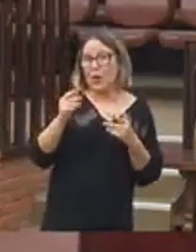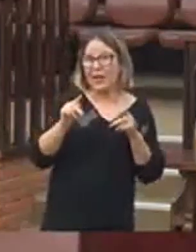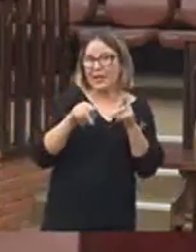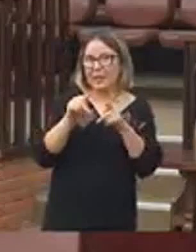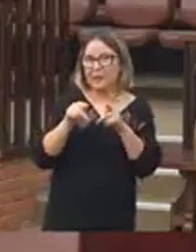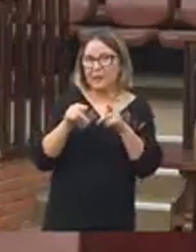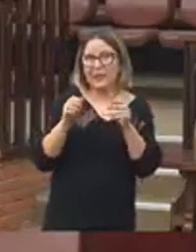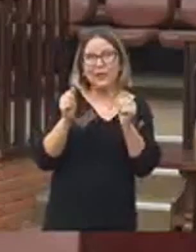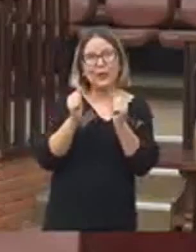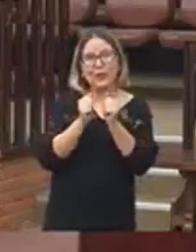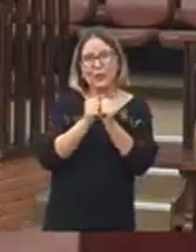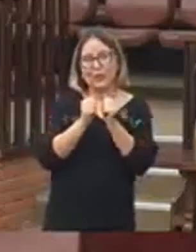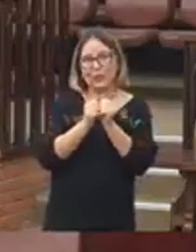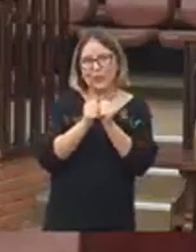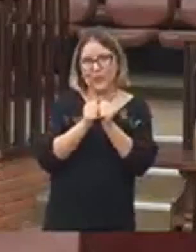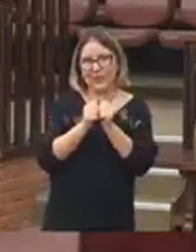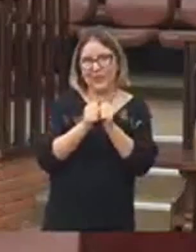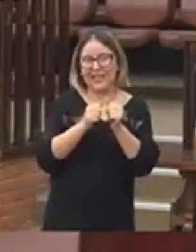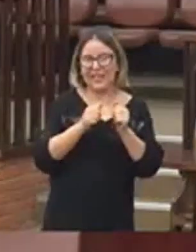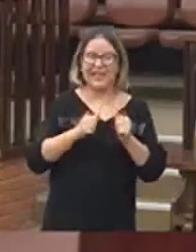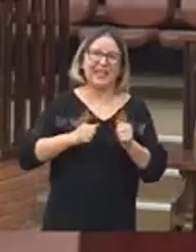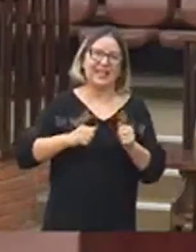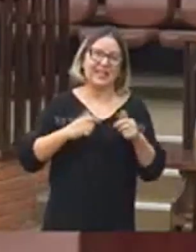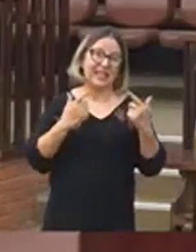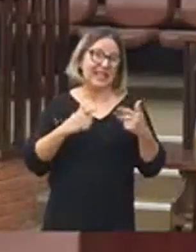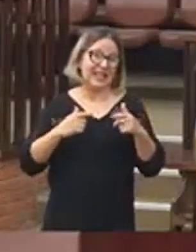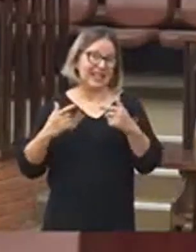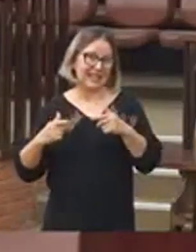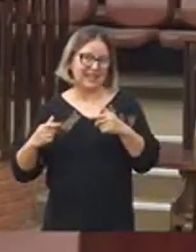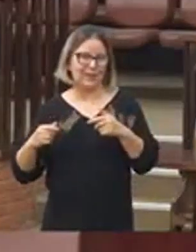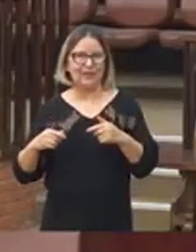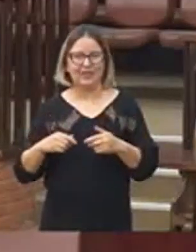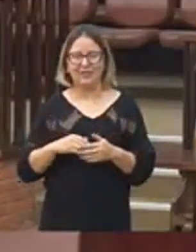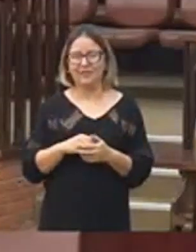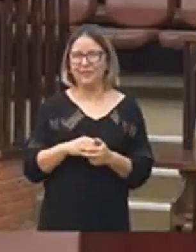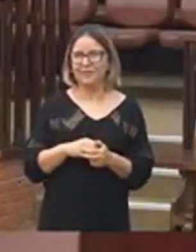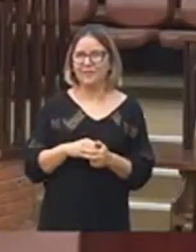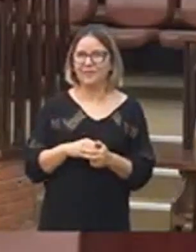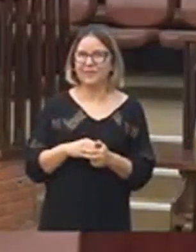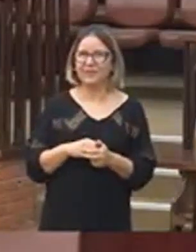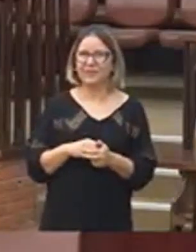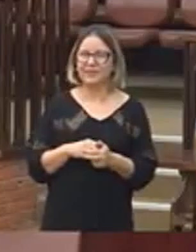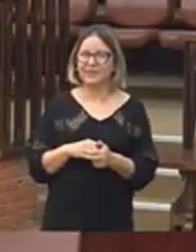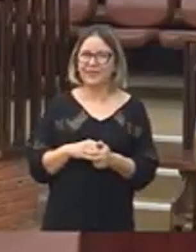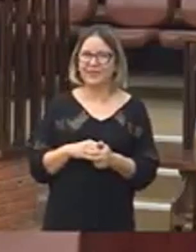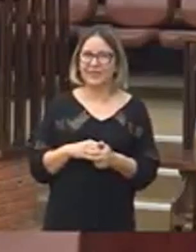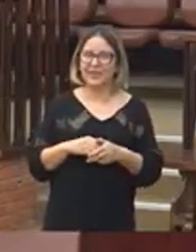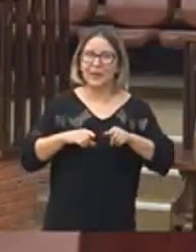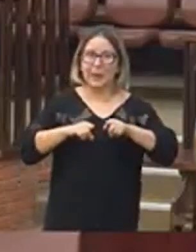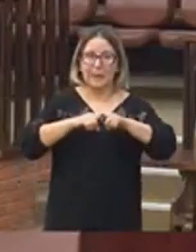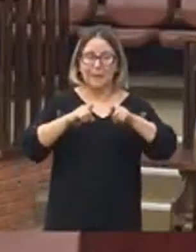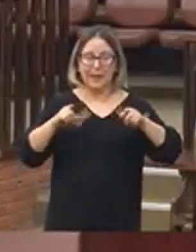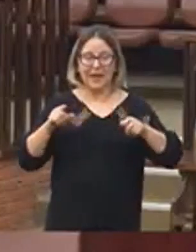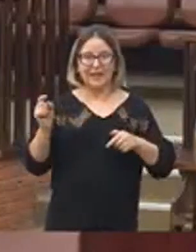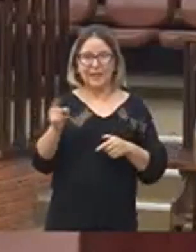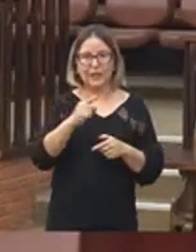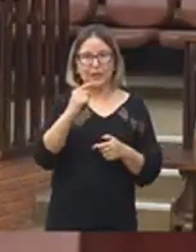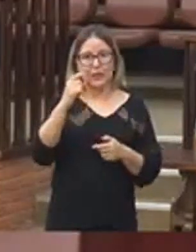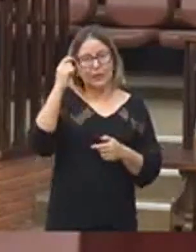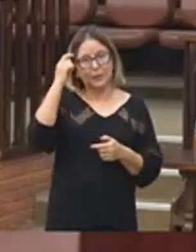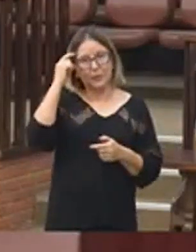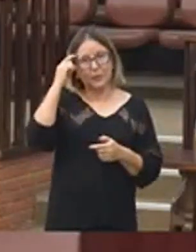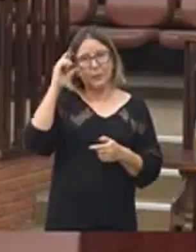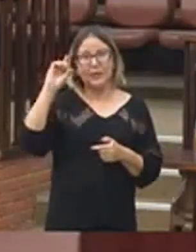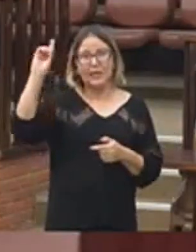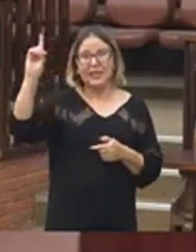igreja está ouvindo, mas nós temos uma ideia de aqui. Se você não vier aqui, às vezes a gente